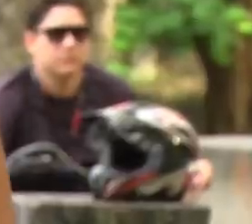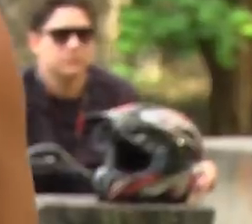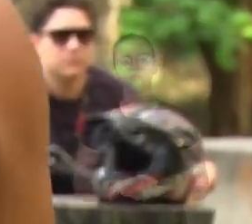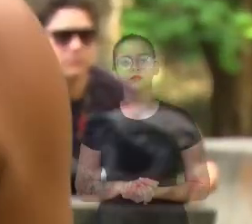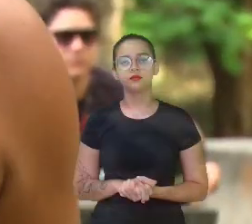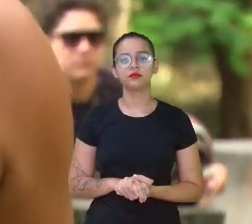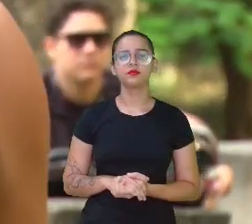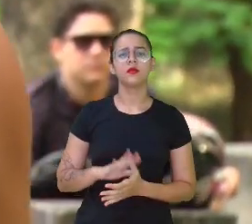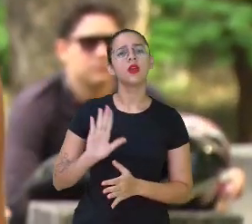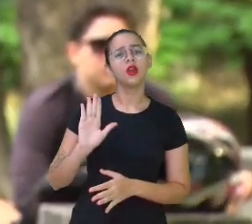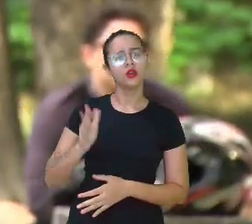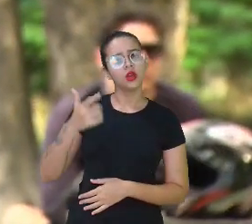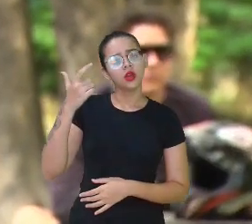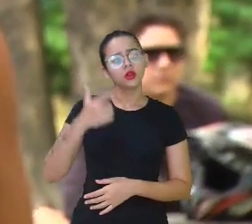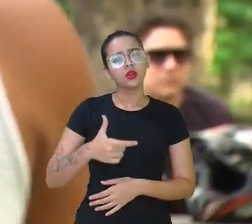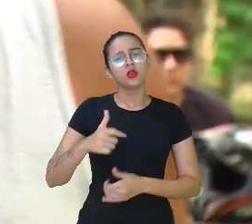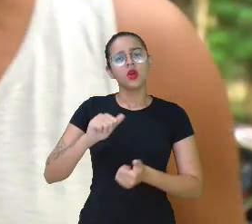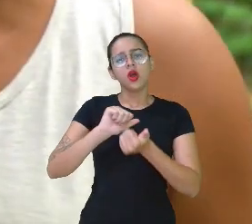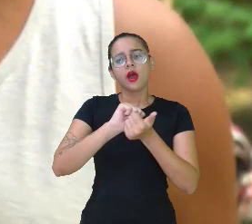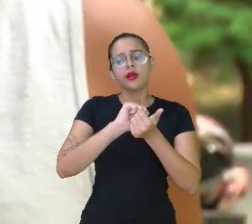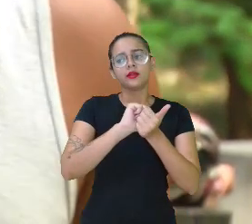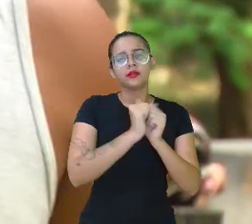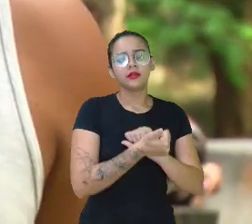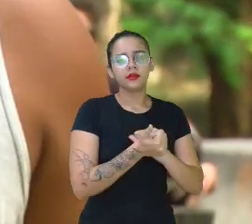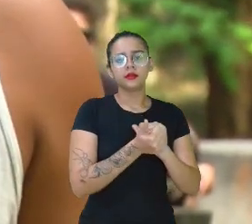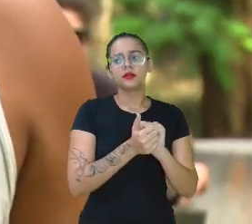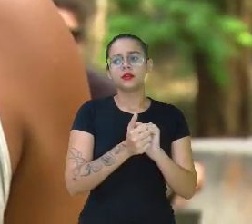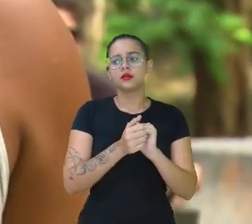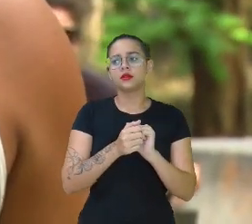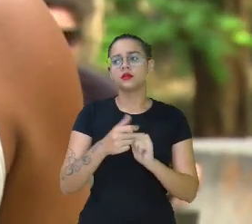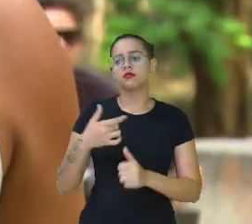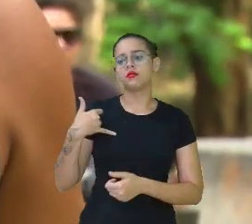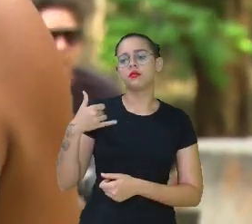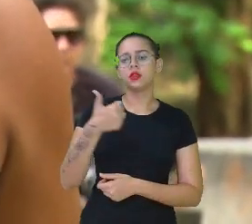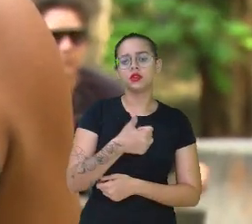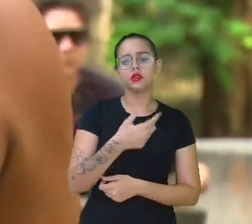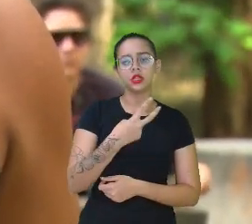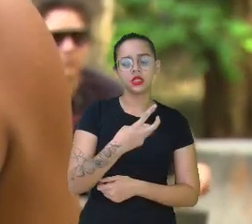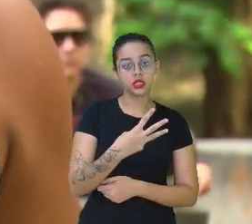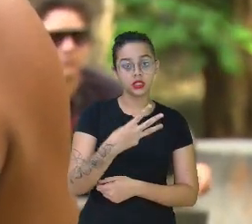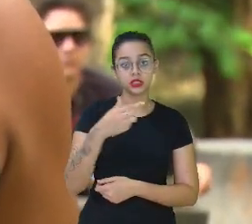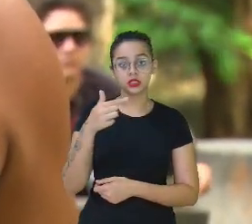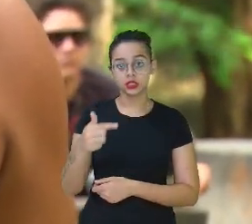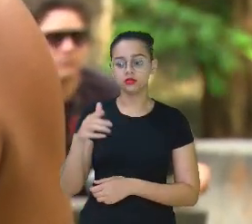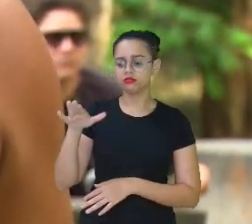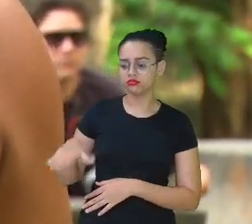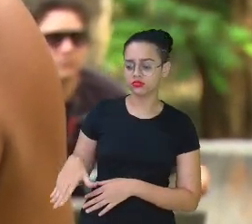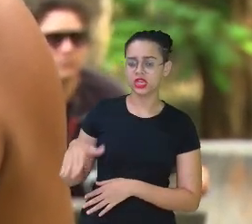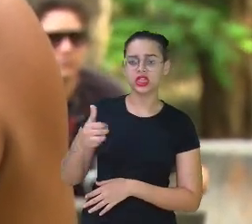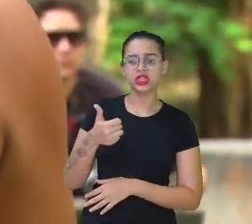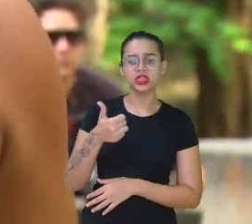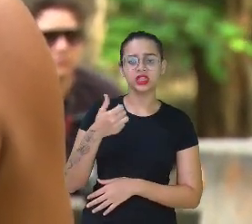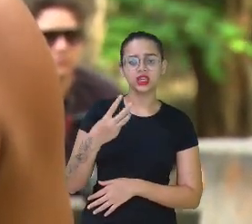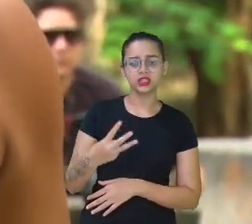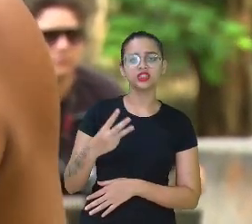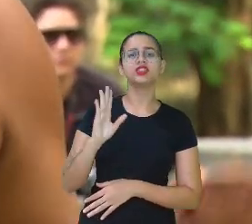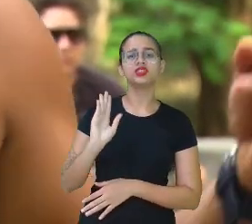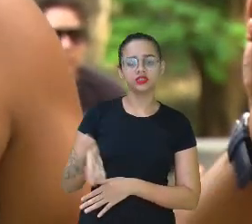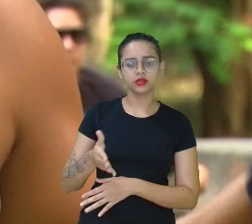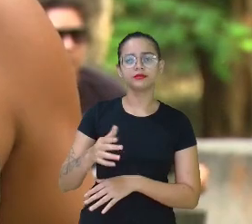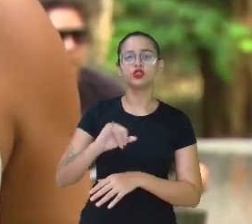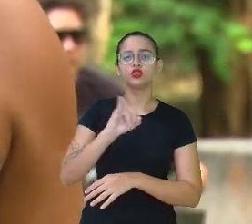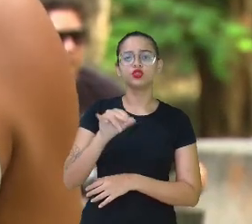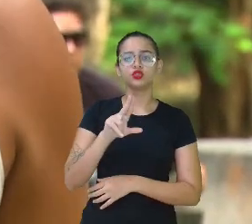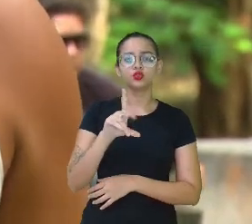Eu já sou atleta eu tô com 37 anos, desde os 13 anos já que sou atleta do judô, já